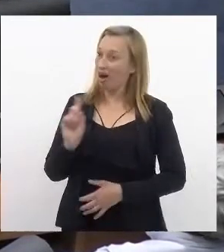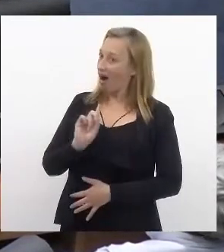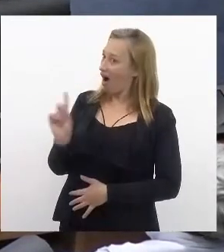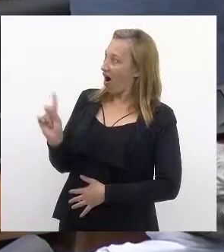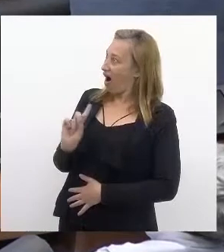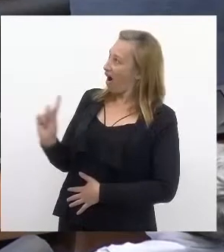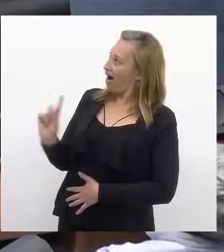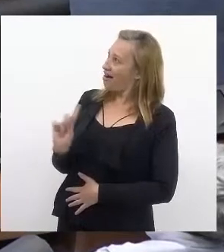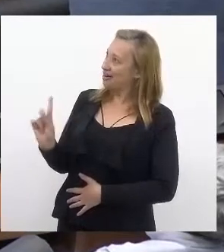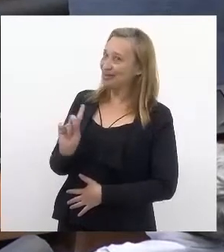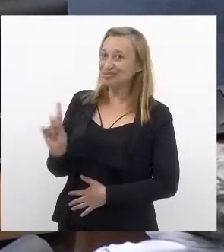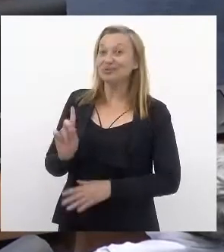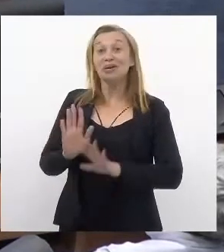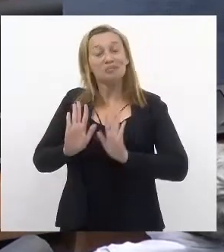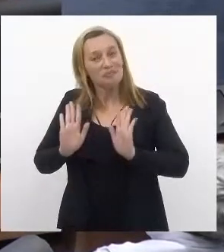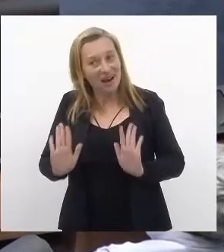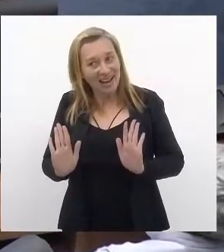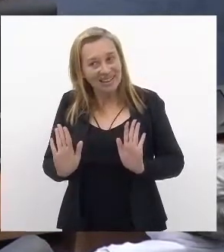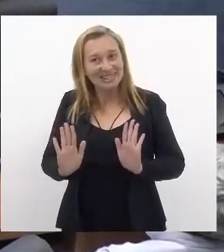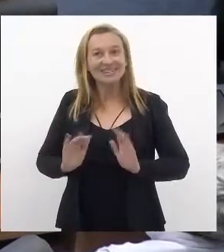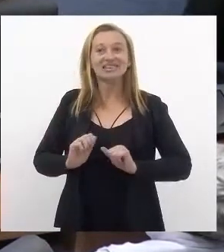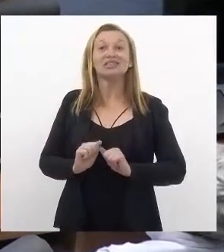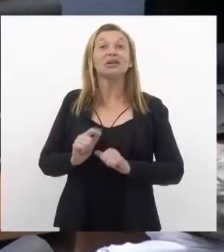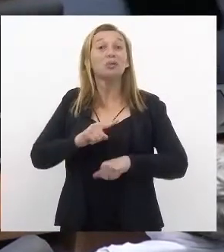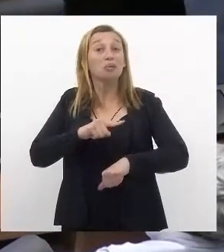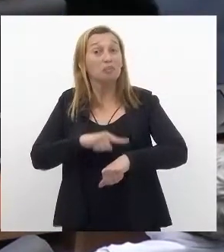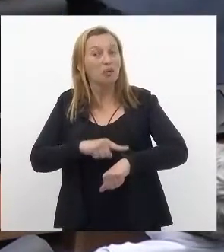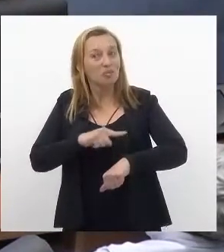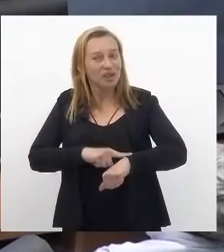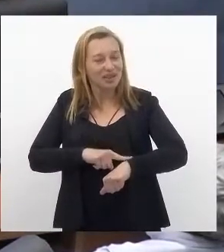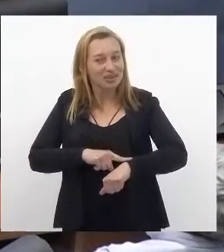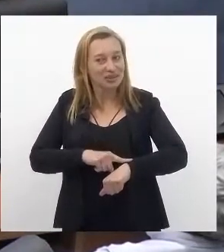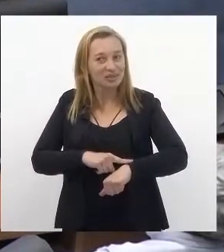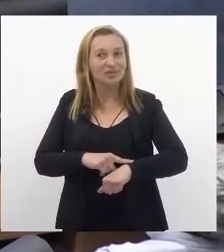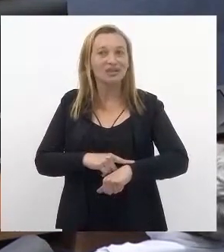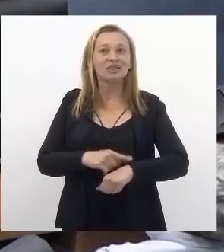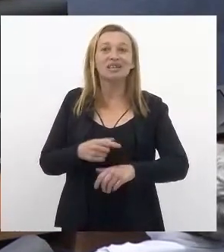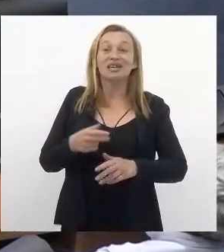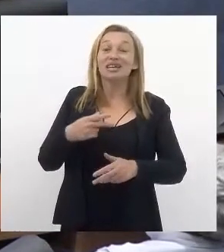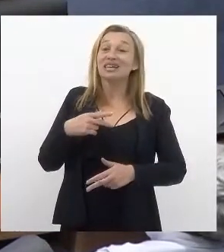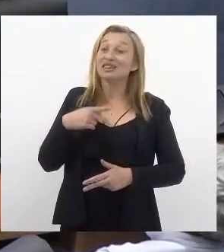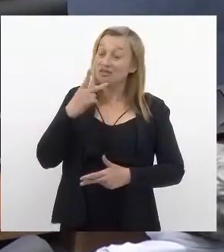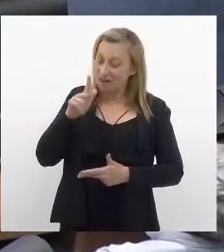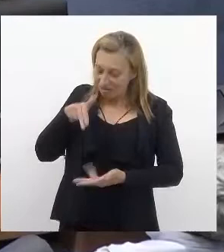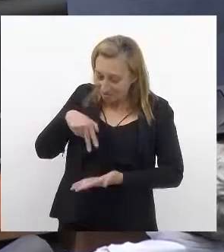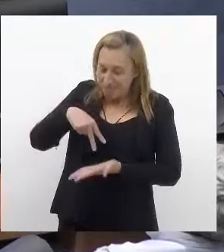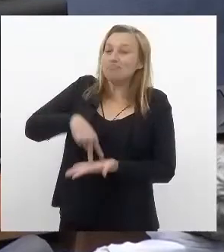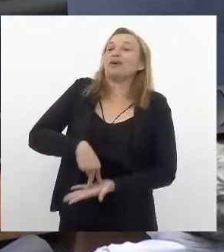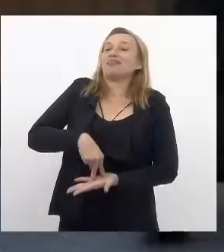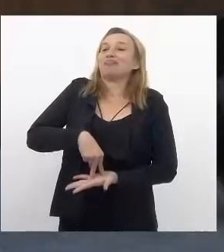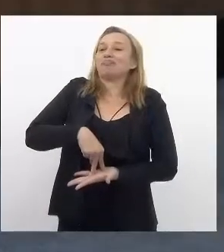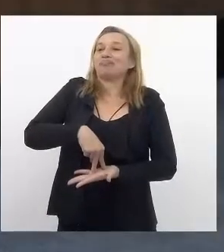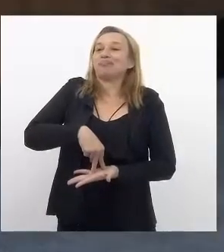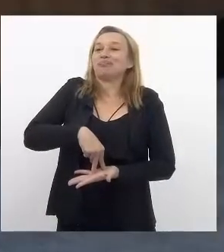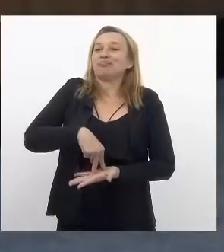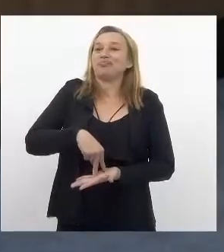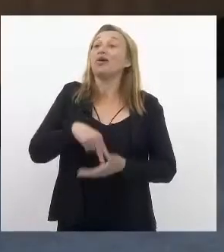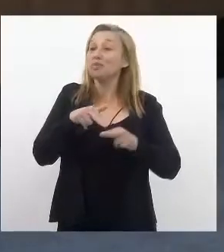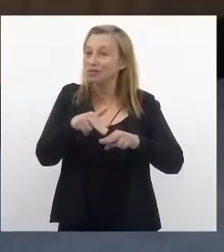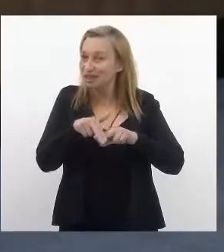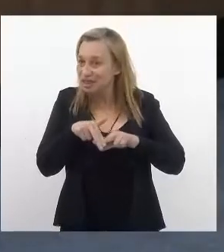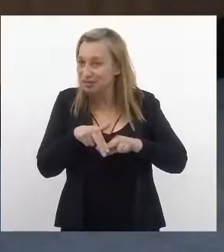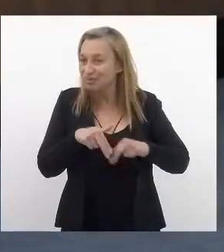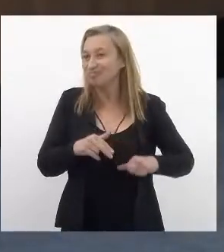não. Mas o momento requer que a gente fale de pé. Por essa razão,